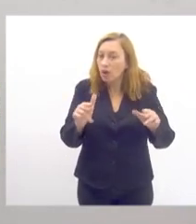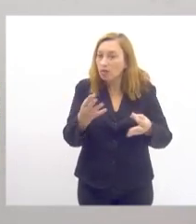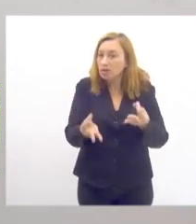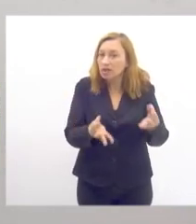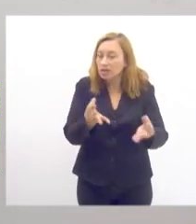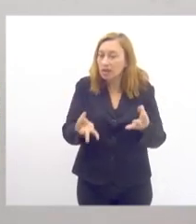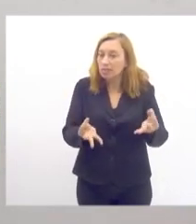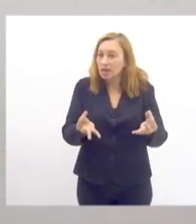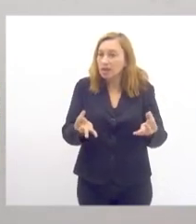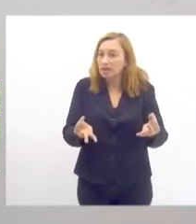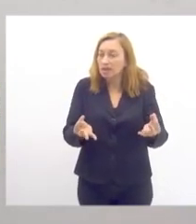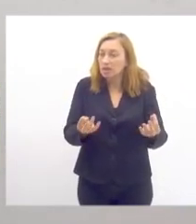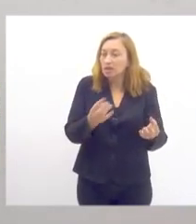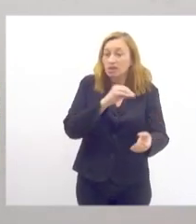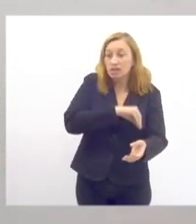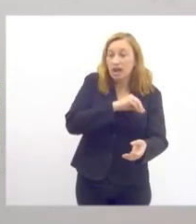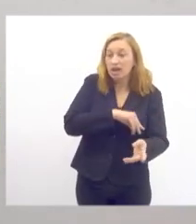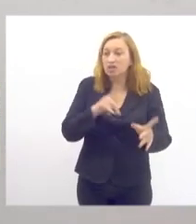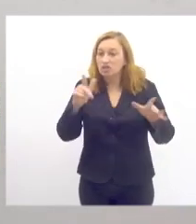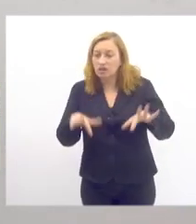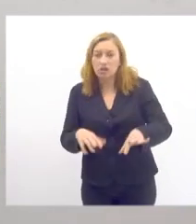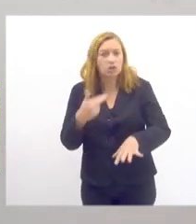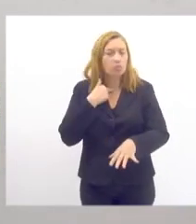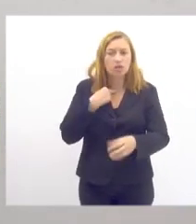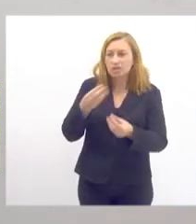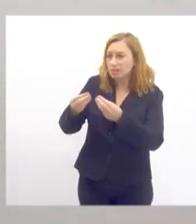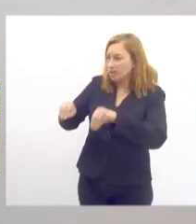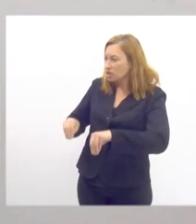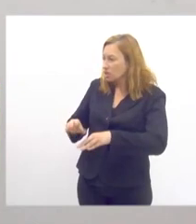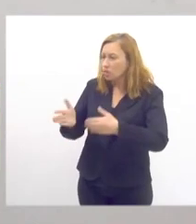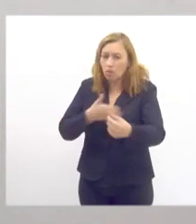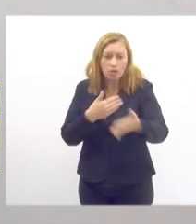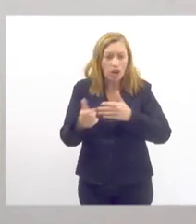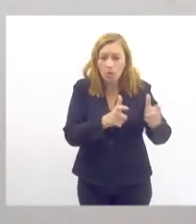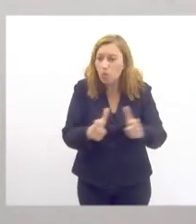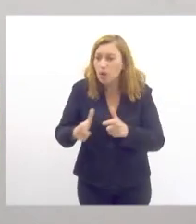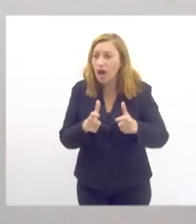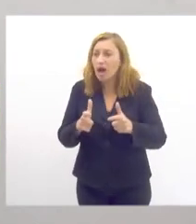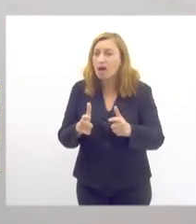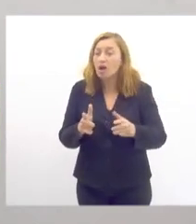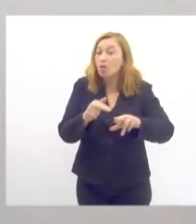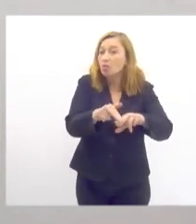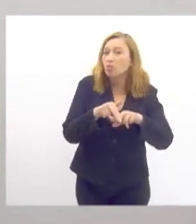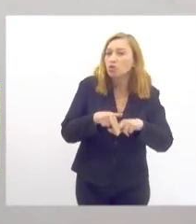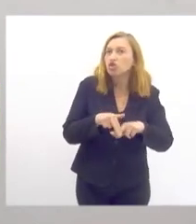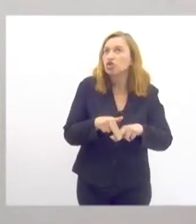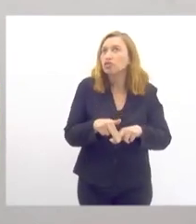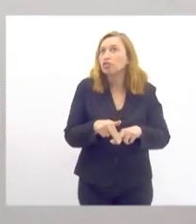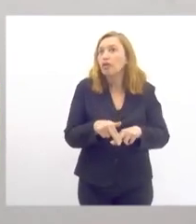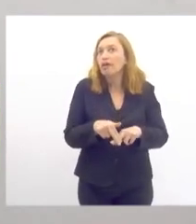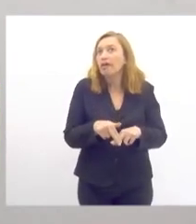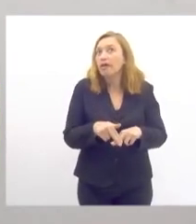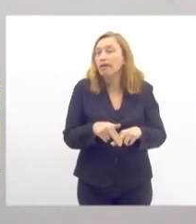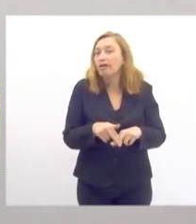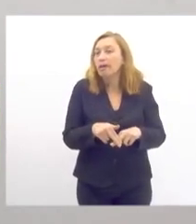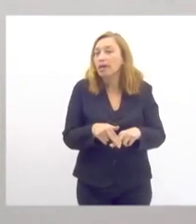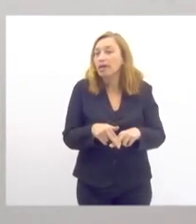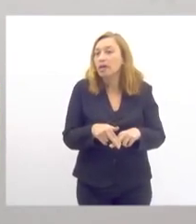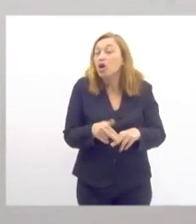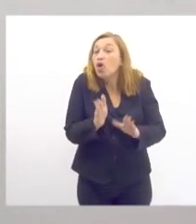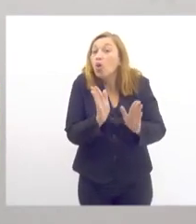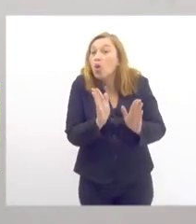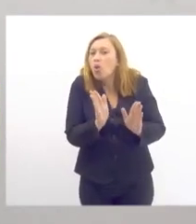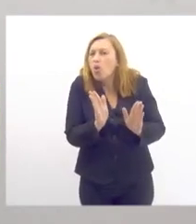não pode hoje ser prejudicado, nem o DETRAN, nem nenhum outro órgão, por conta de uma situação, porque